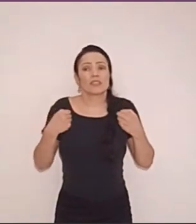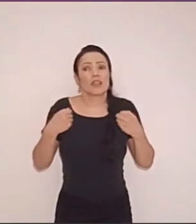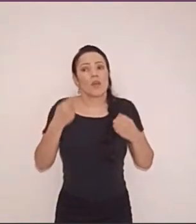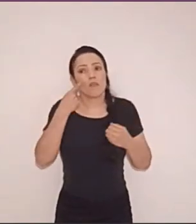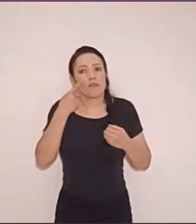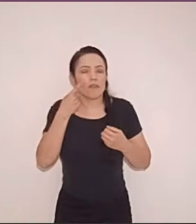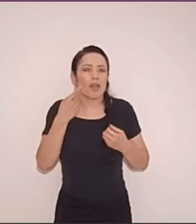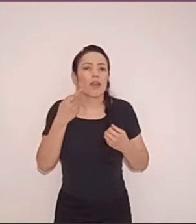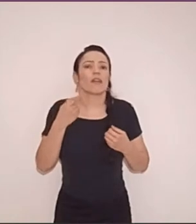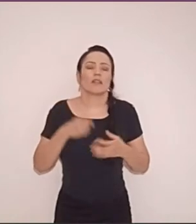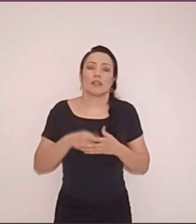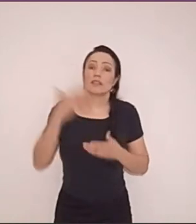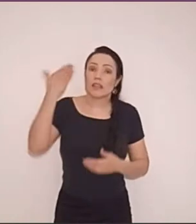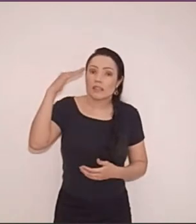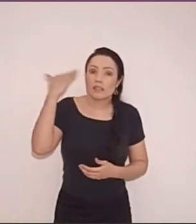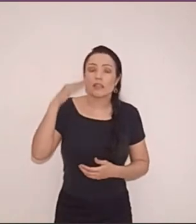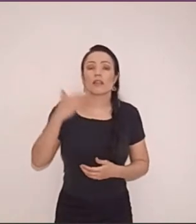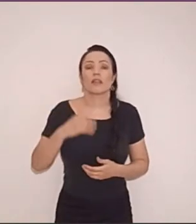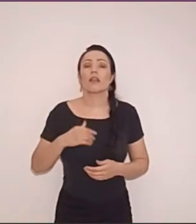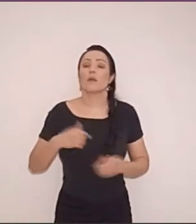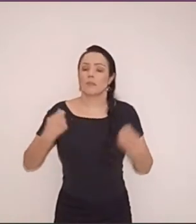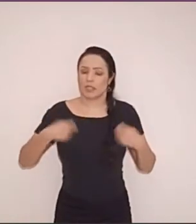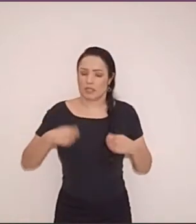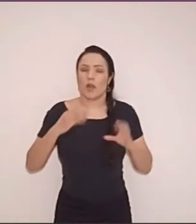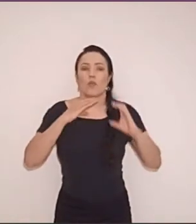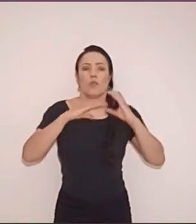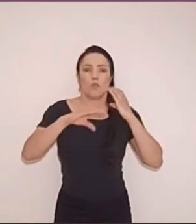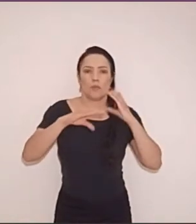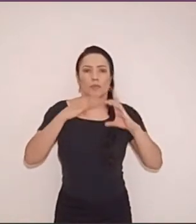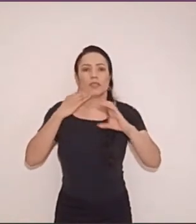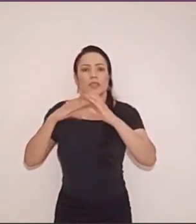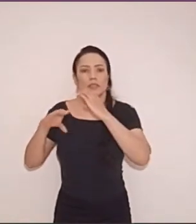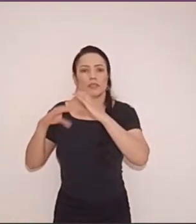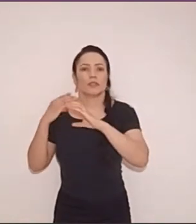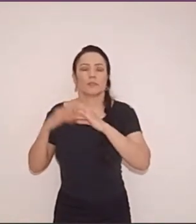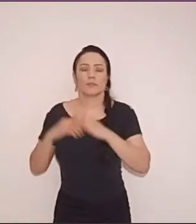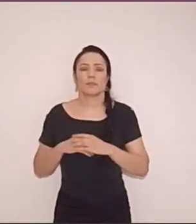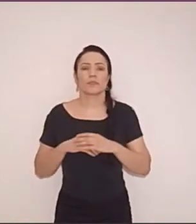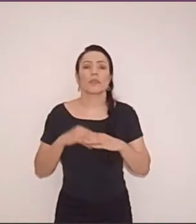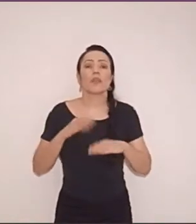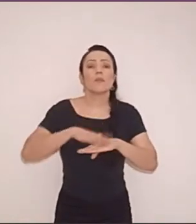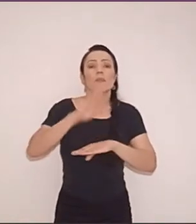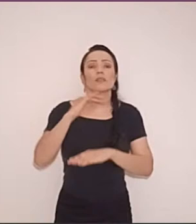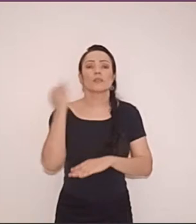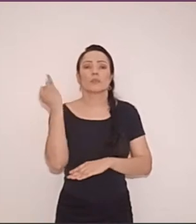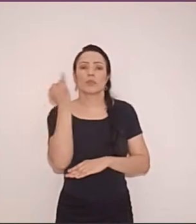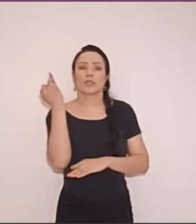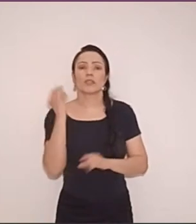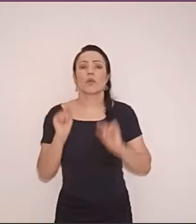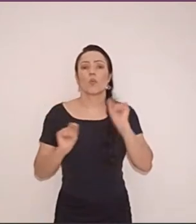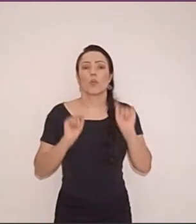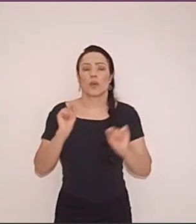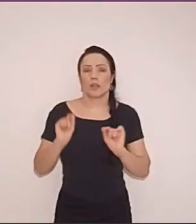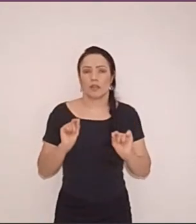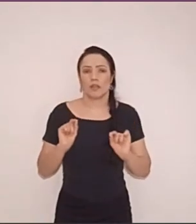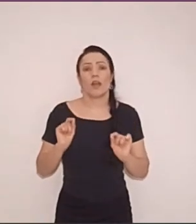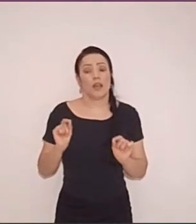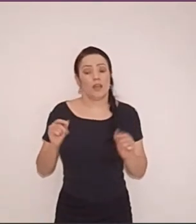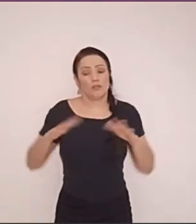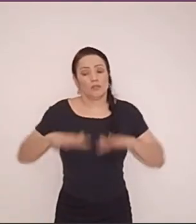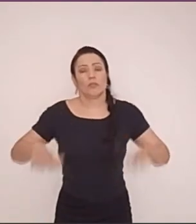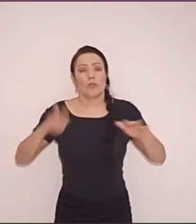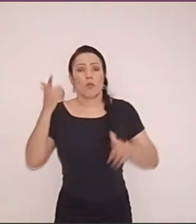território este daqui é o que é muito poder de comunicação não tem que ter mais importantes importante que a gente